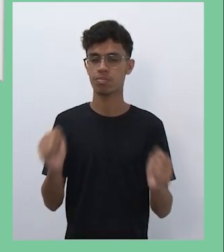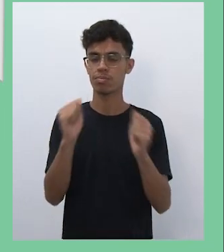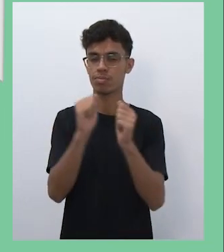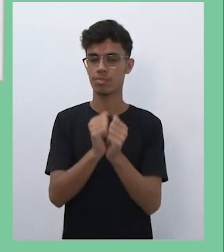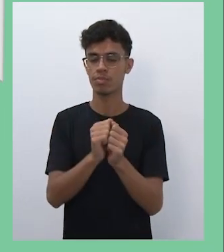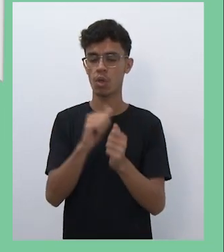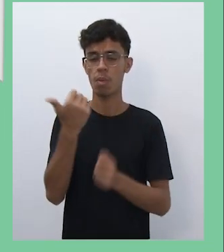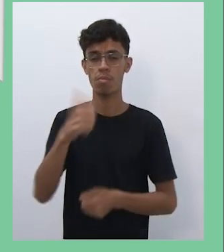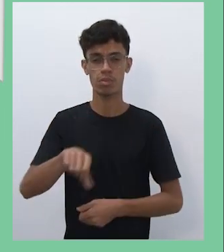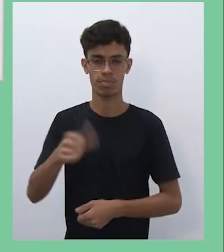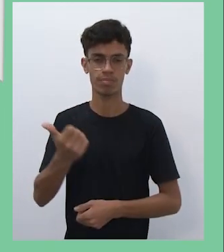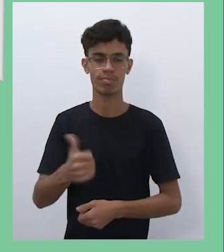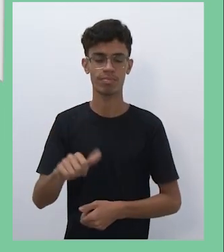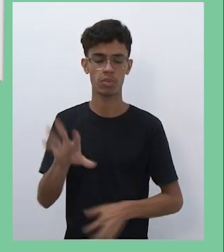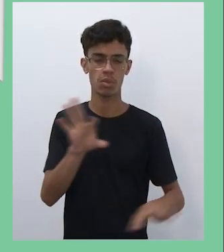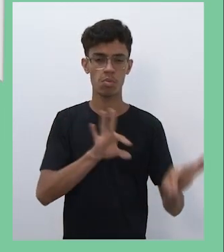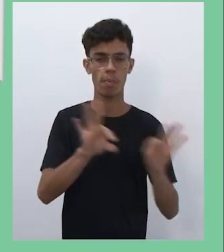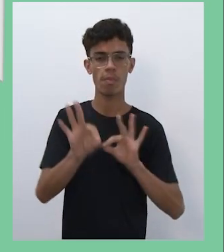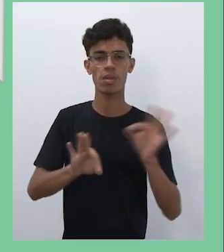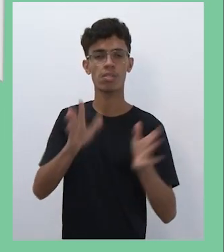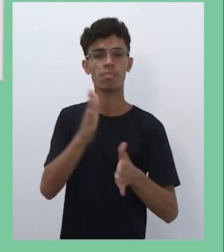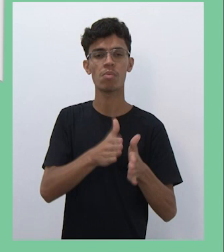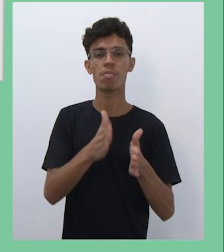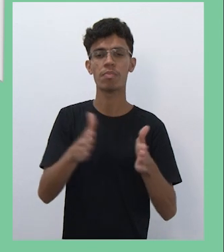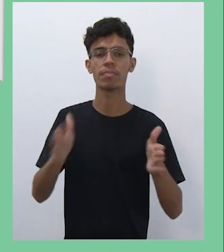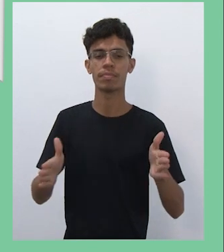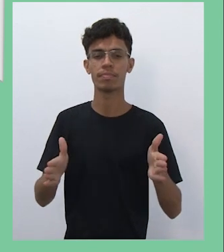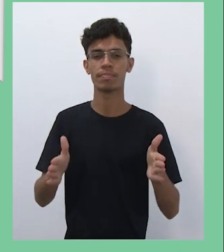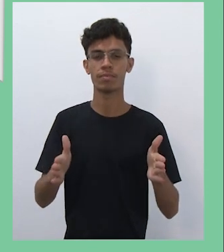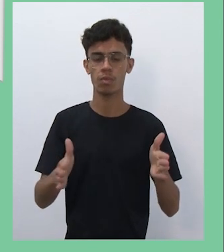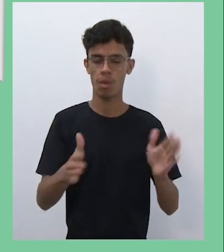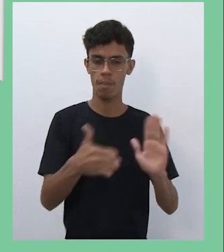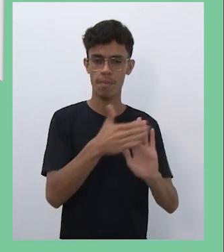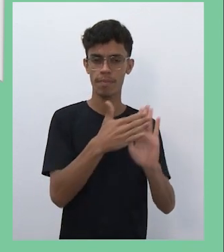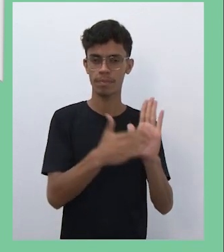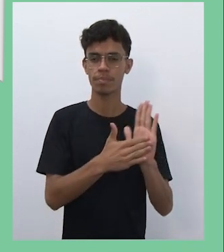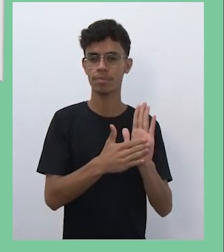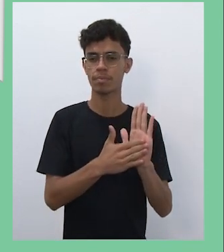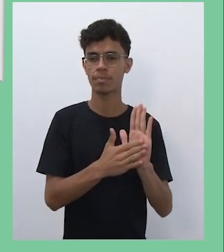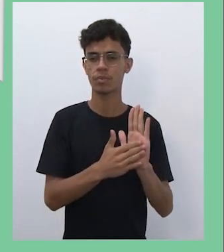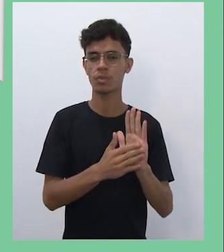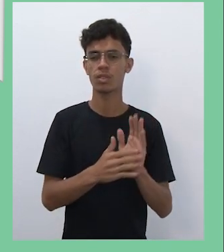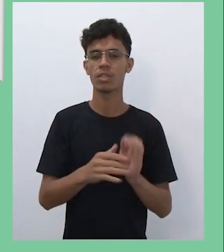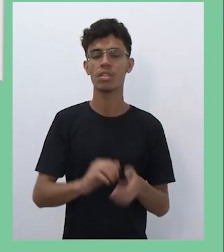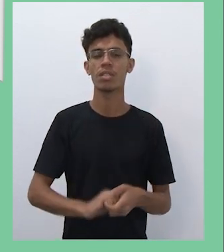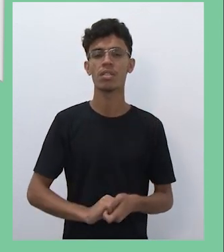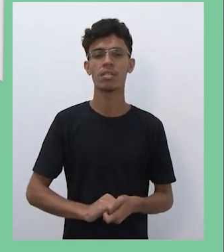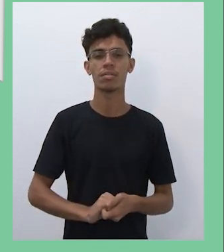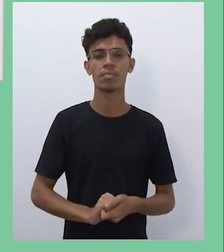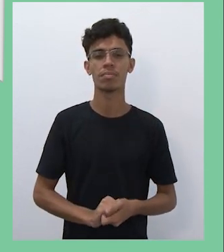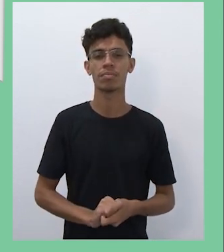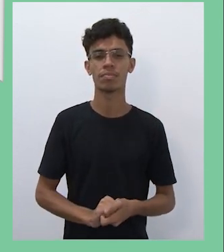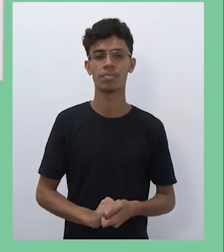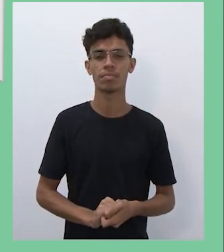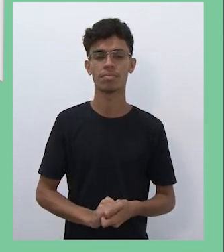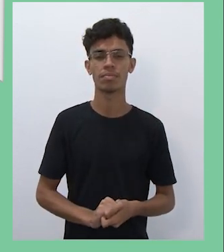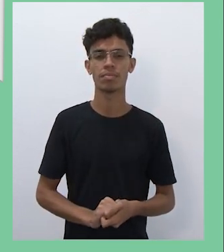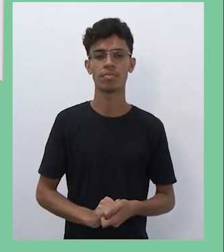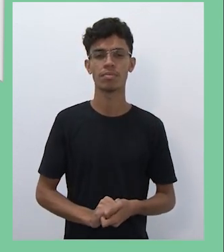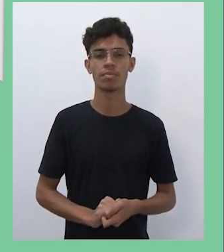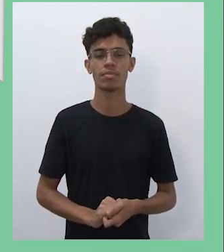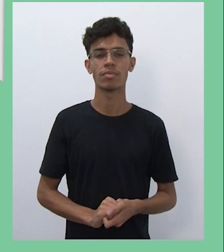do projeto. Então, é a questão do PDCA, não é, professor Anderson, que a gente falou, que é o Plan, Do, Check e o Action, que é o